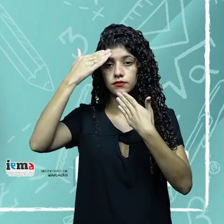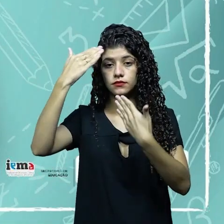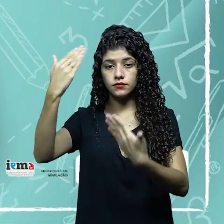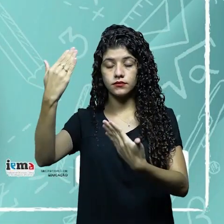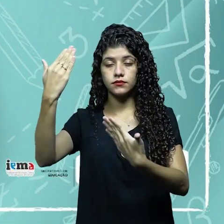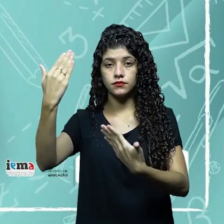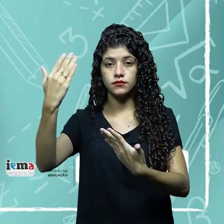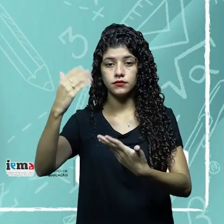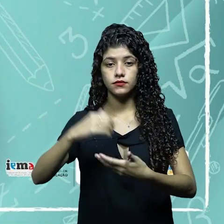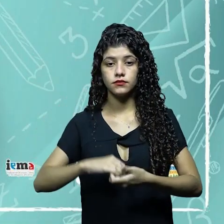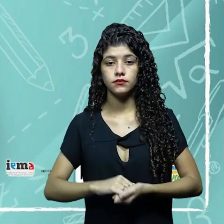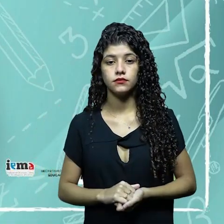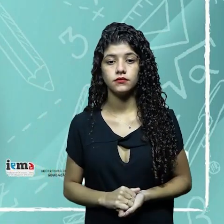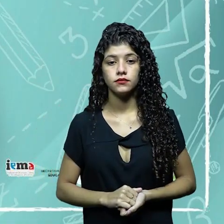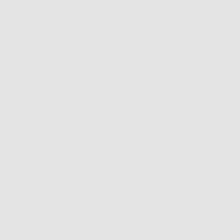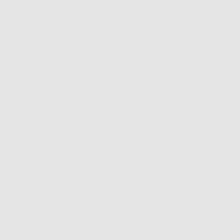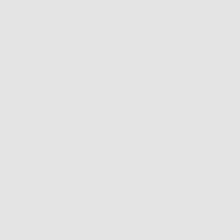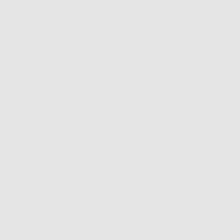de todos vocês.